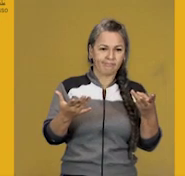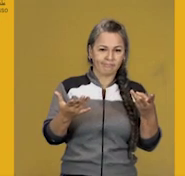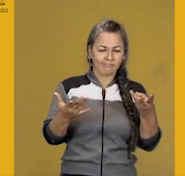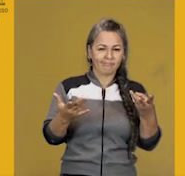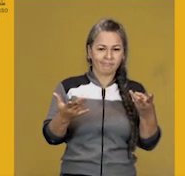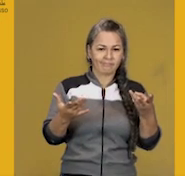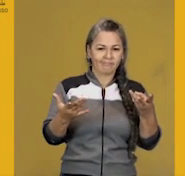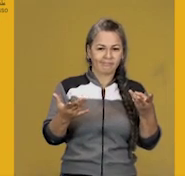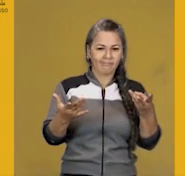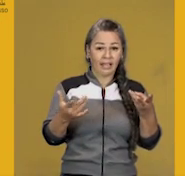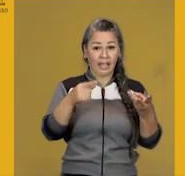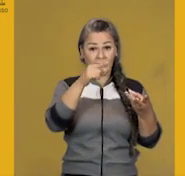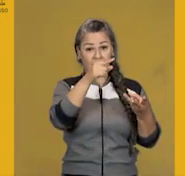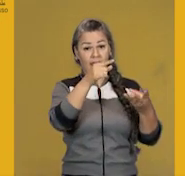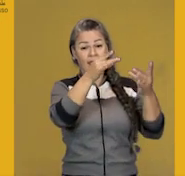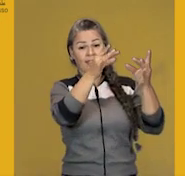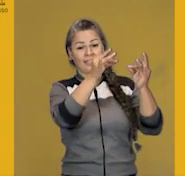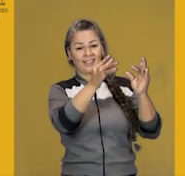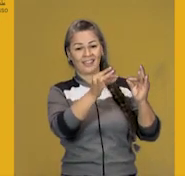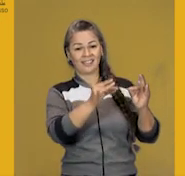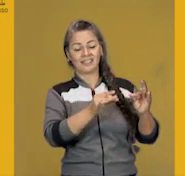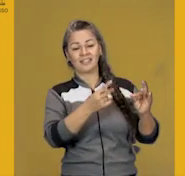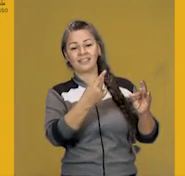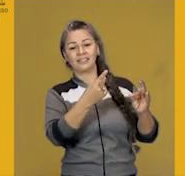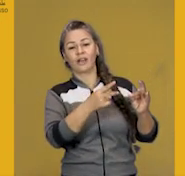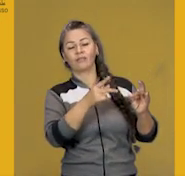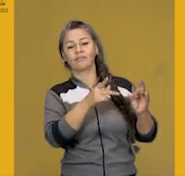Então você vai fazendo essas